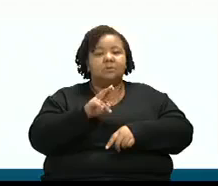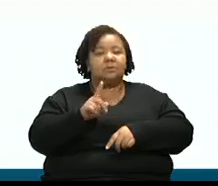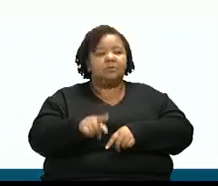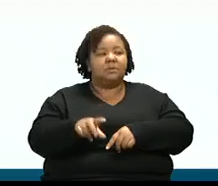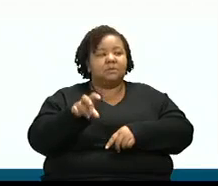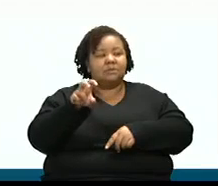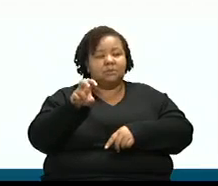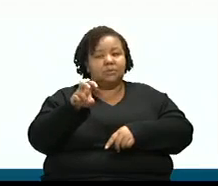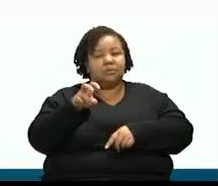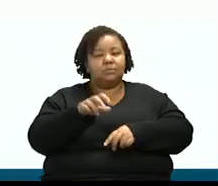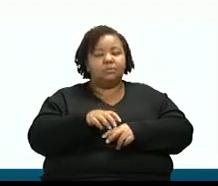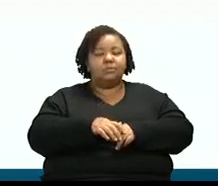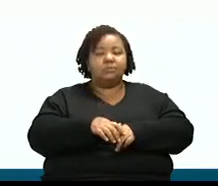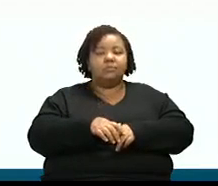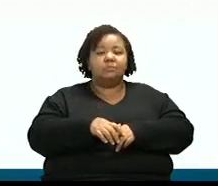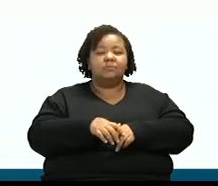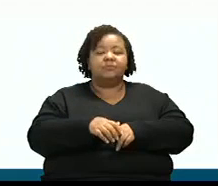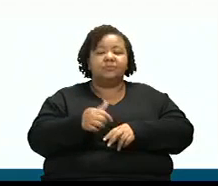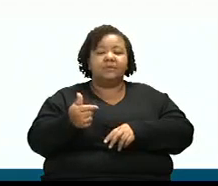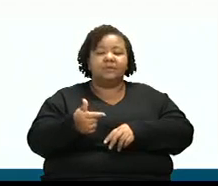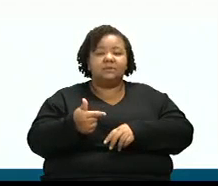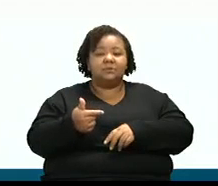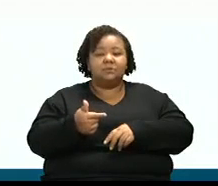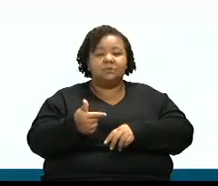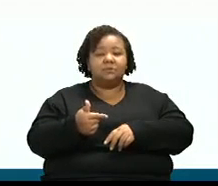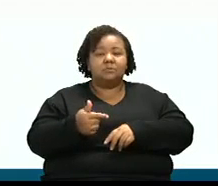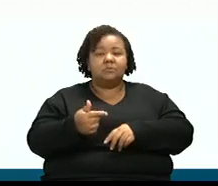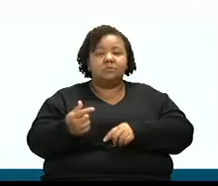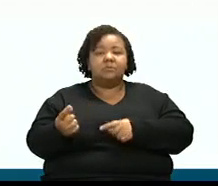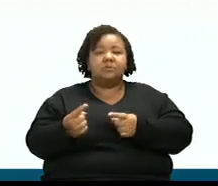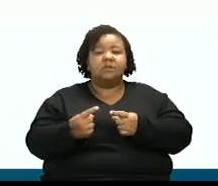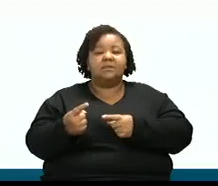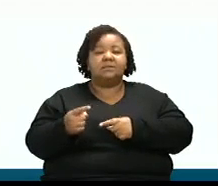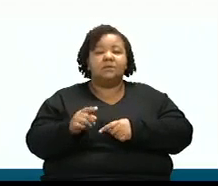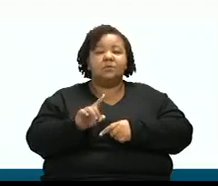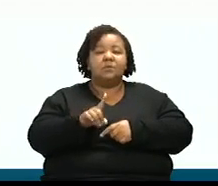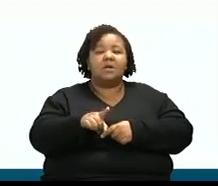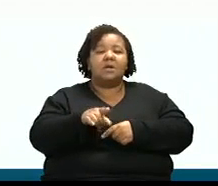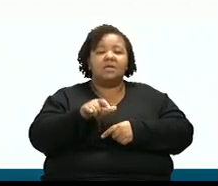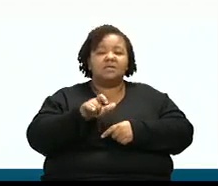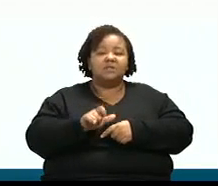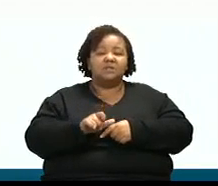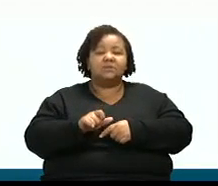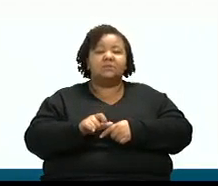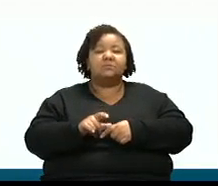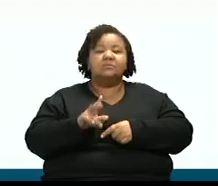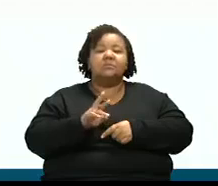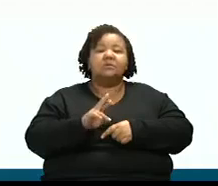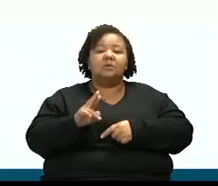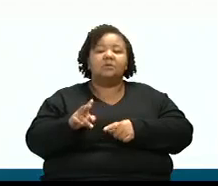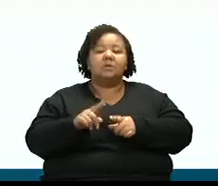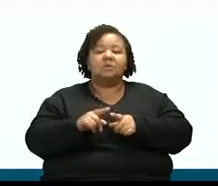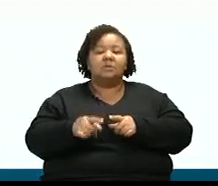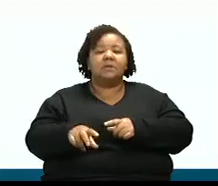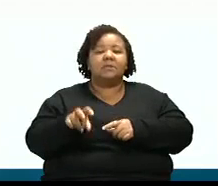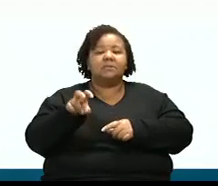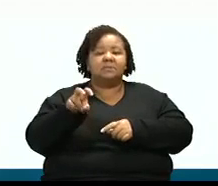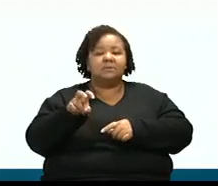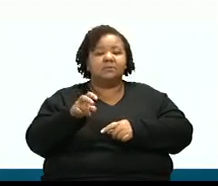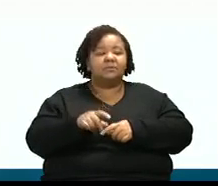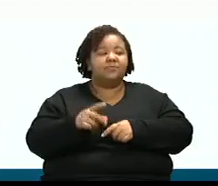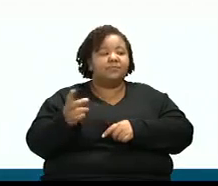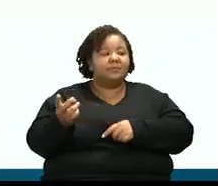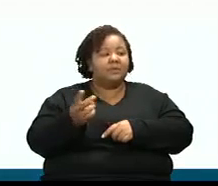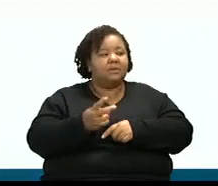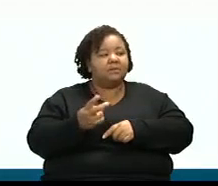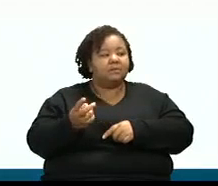5. Eu derivo a segunda em relação a x e o resultado também foi 5. Bom, então as